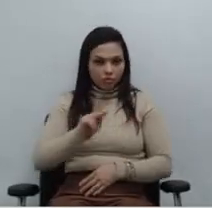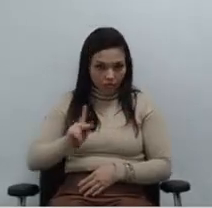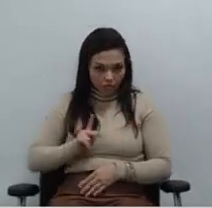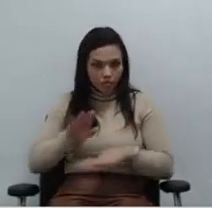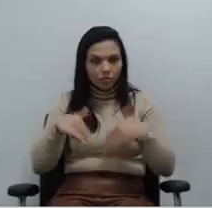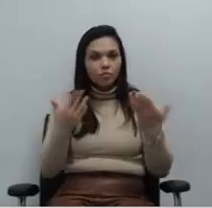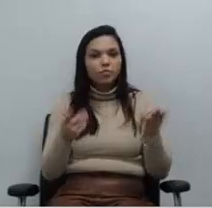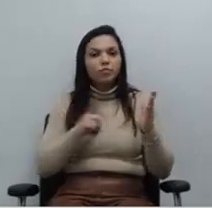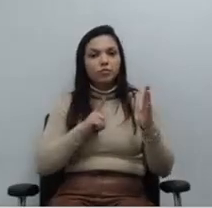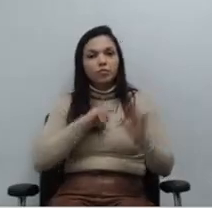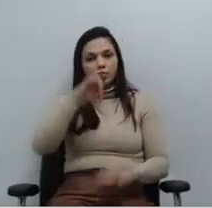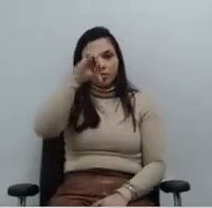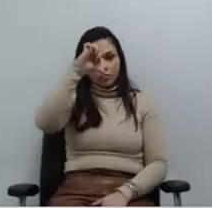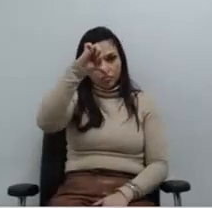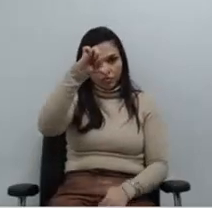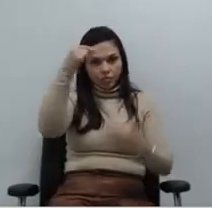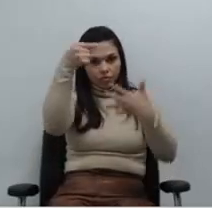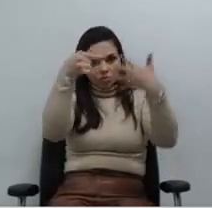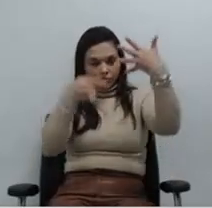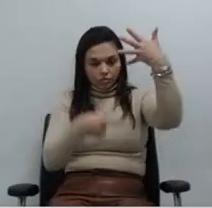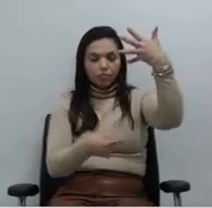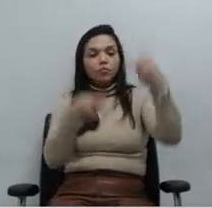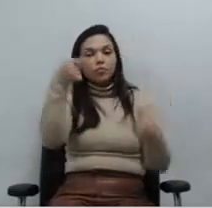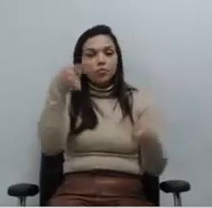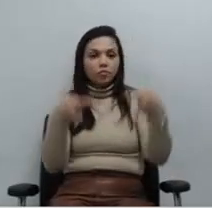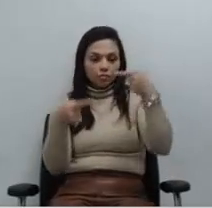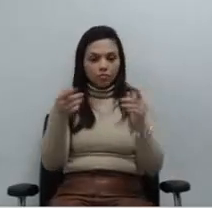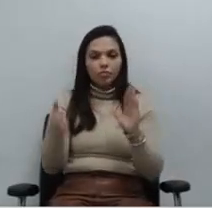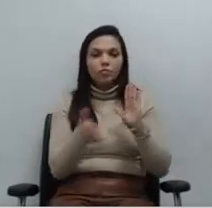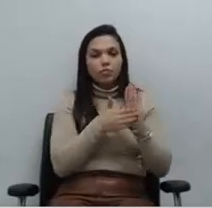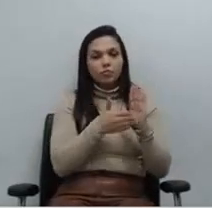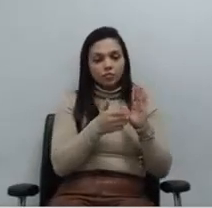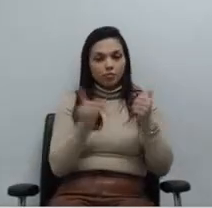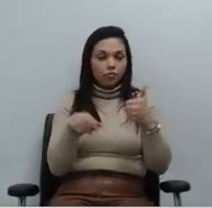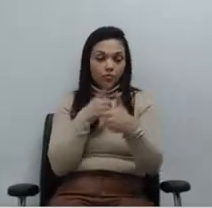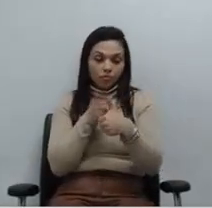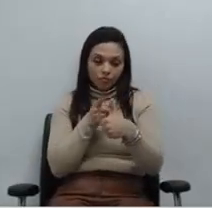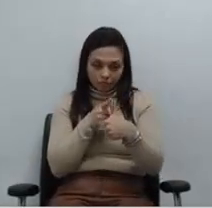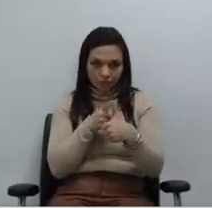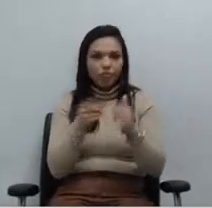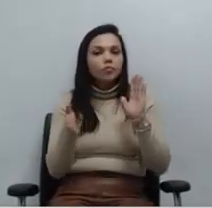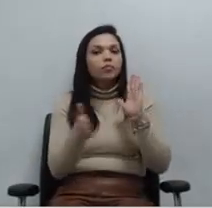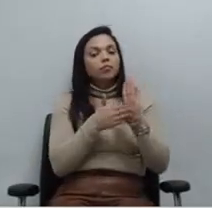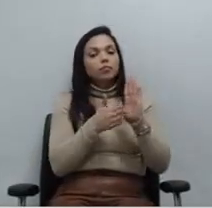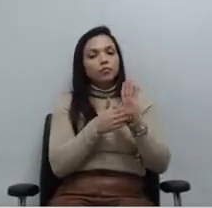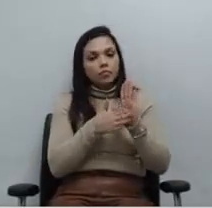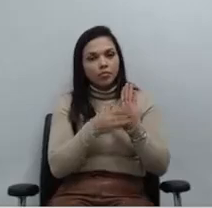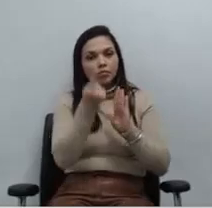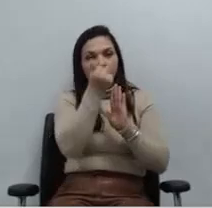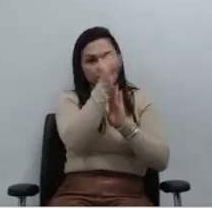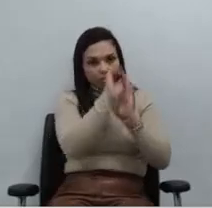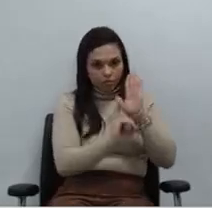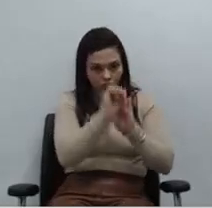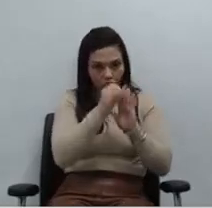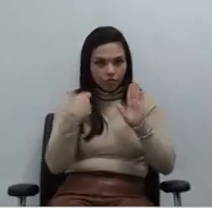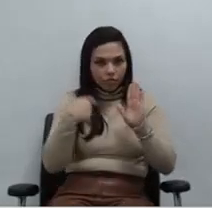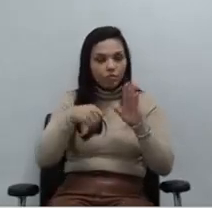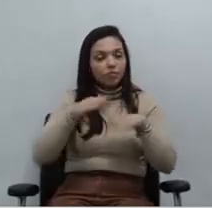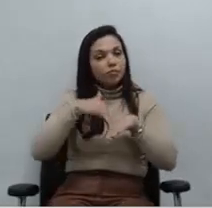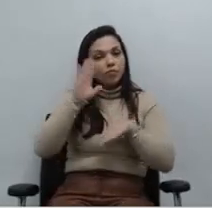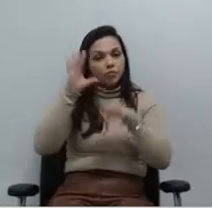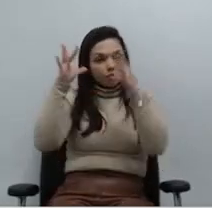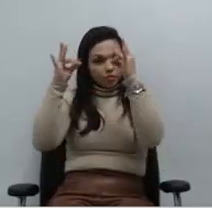então, 9 pontos de discussão. A proposta orçamentária, primeiro, a proposta orçamentária setorial da instituição necessita de maior